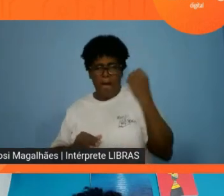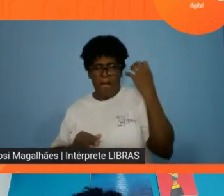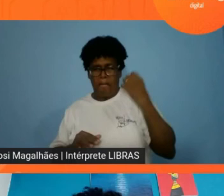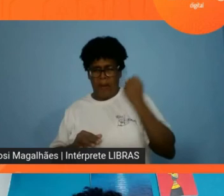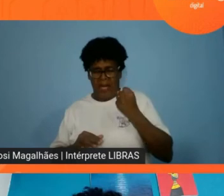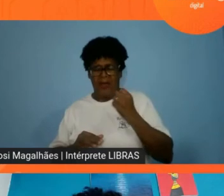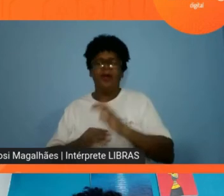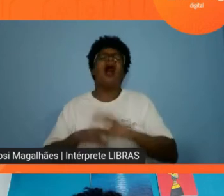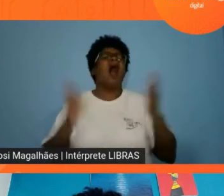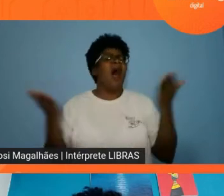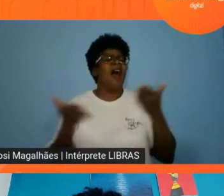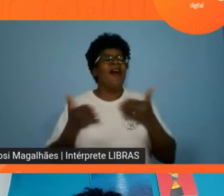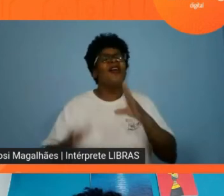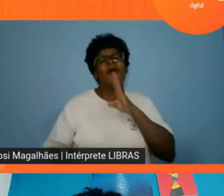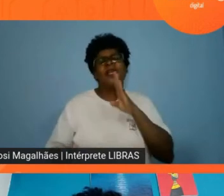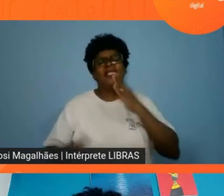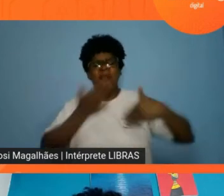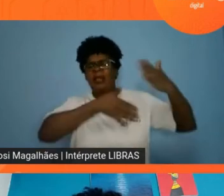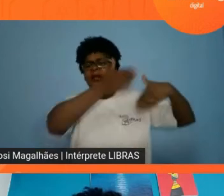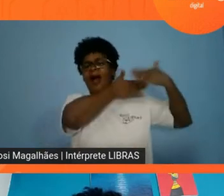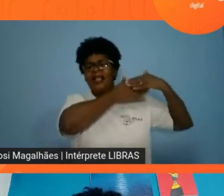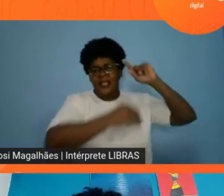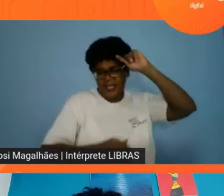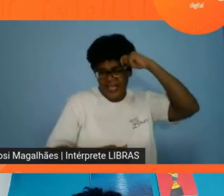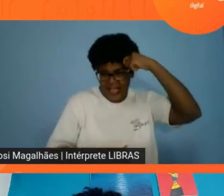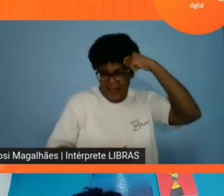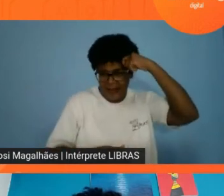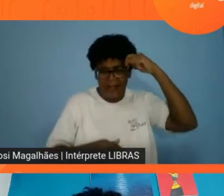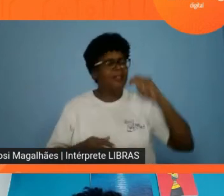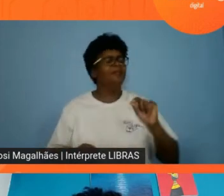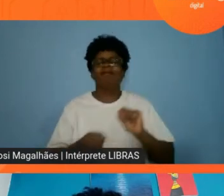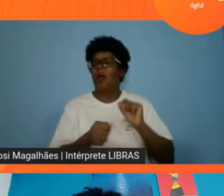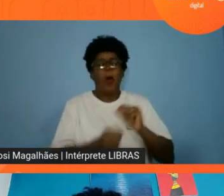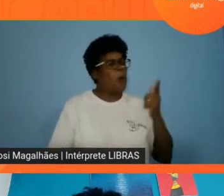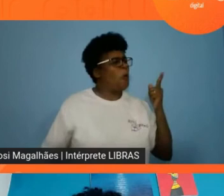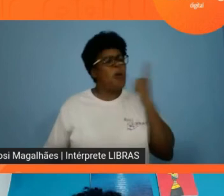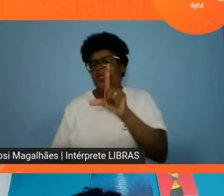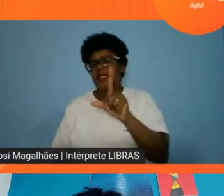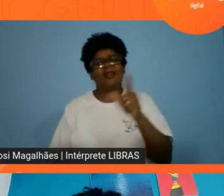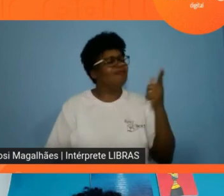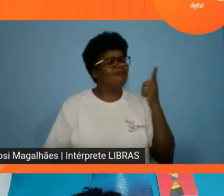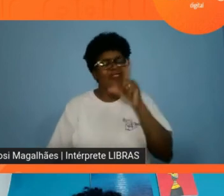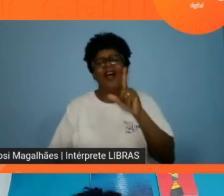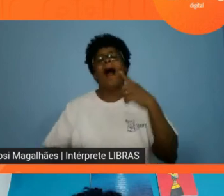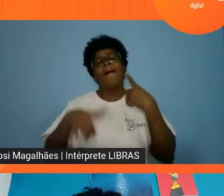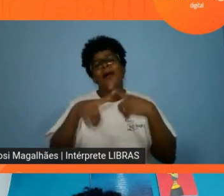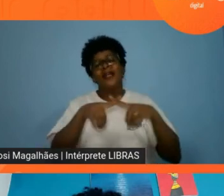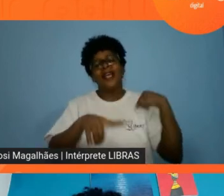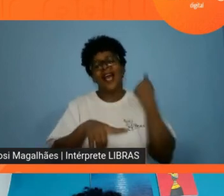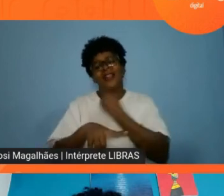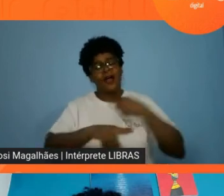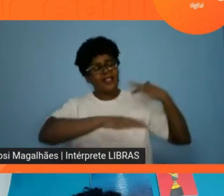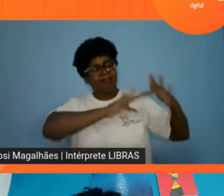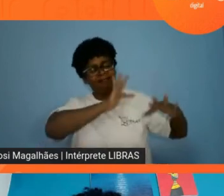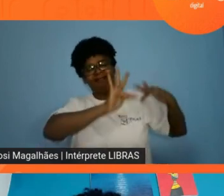todo esse conhecimento ancestral, ele não se deu, porque a nossa tradição, ela é se passada dessa